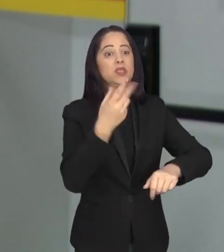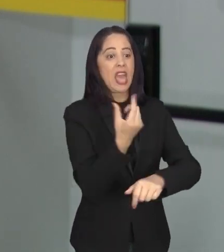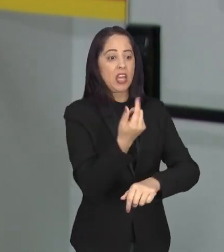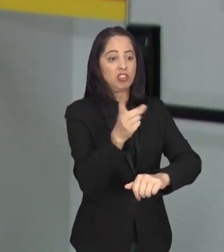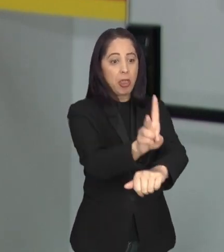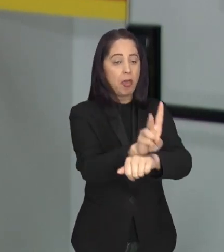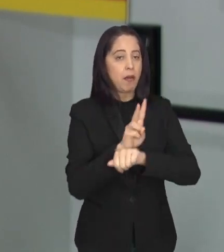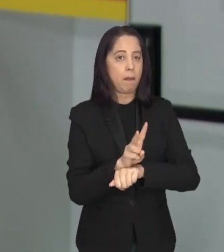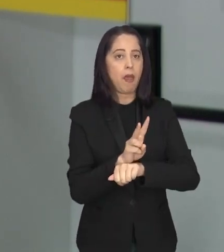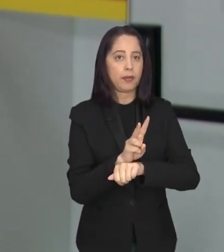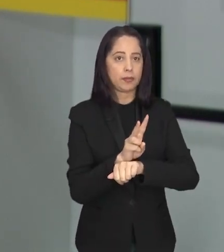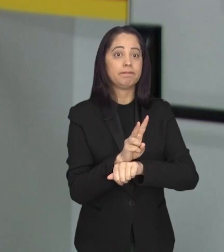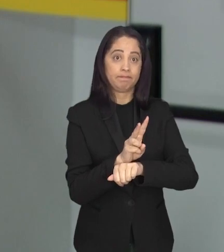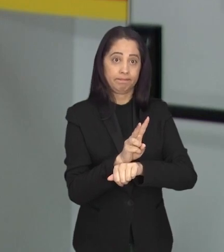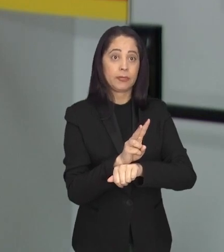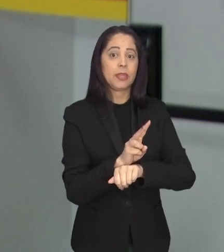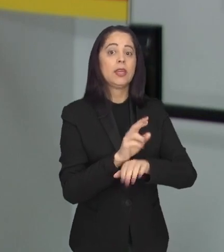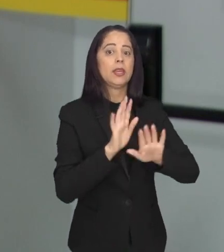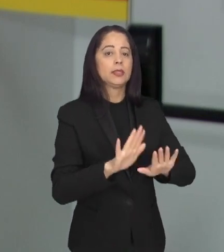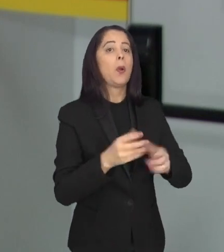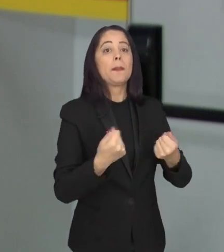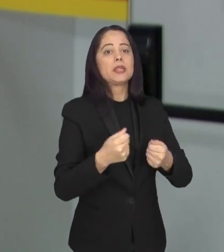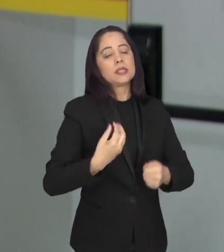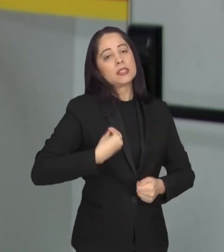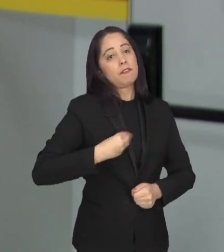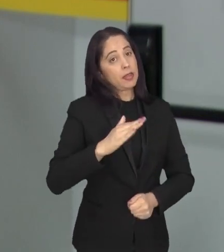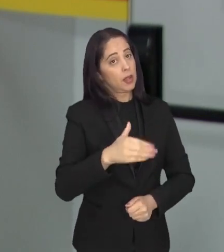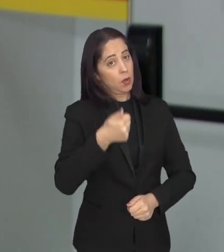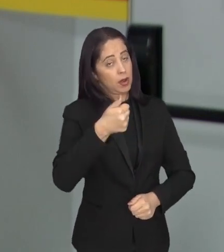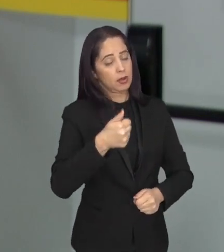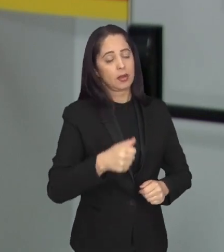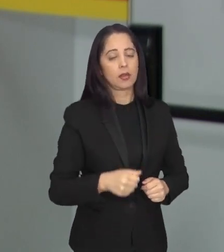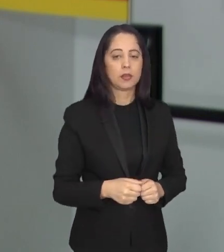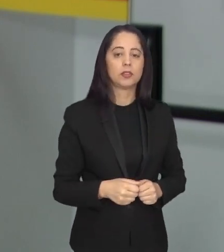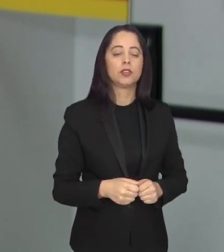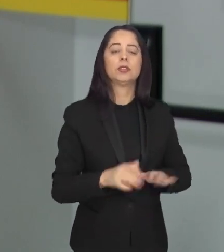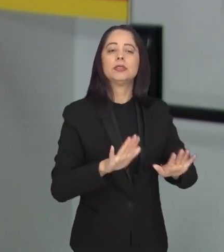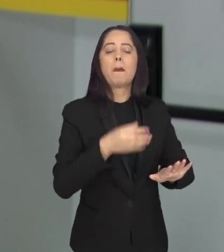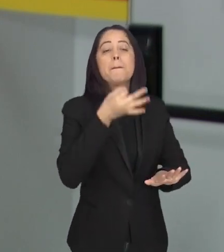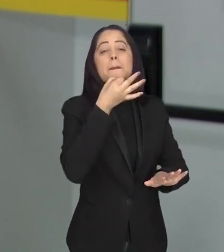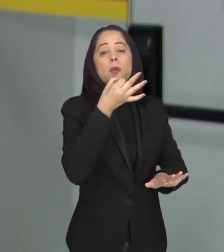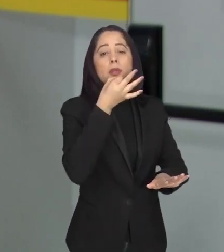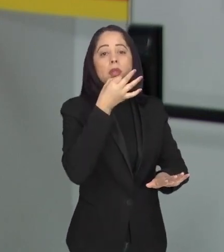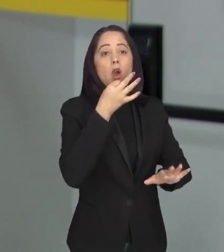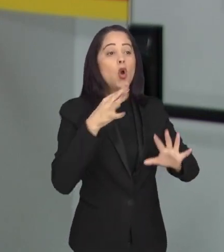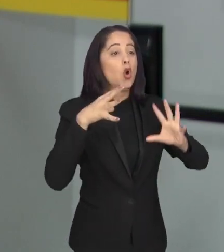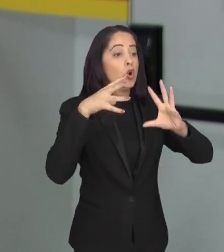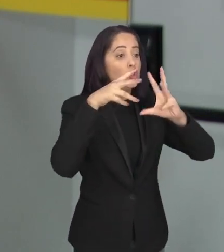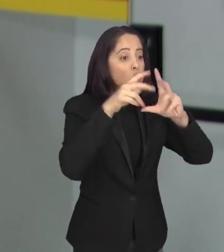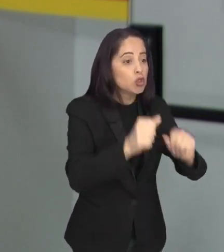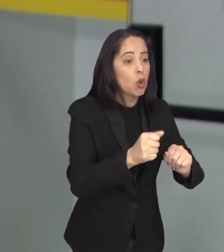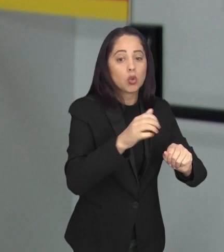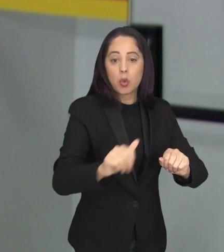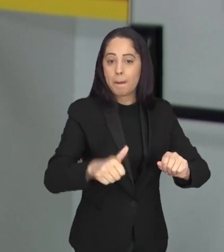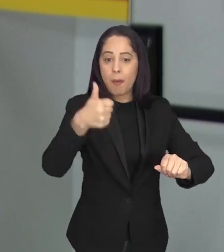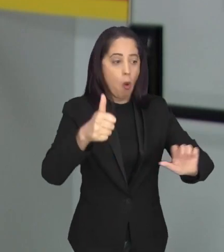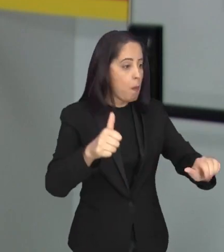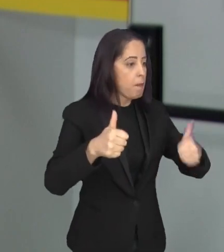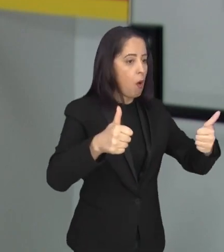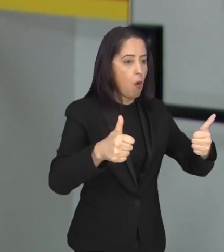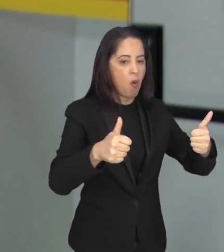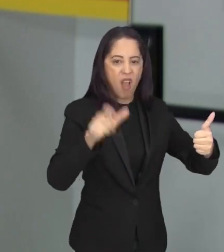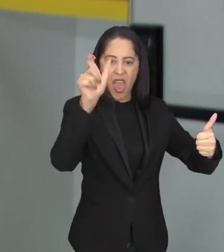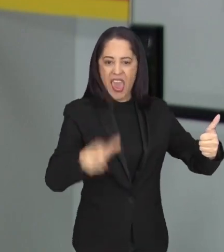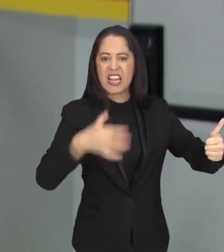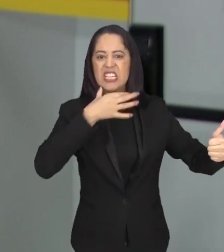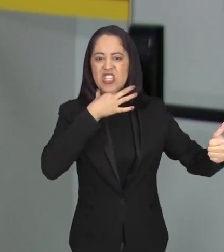conseguir crédito, conseguir empréstimo, enfim, para quitar suas dívidas e ter uma qualidade de vida. Então, eu acho assim, ganha todos,